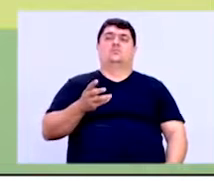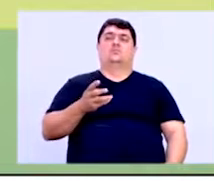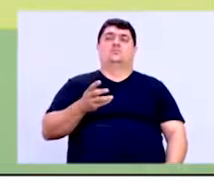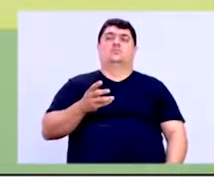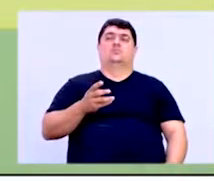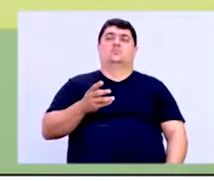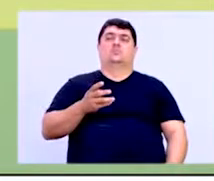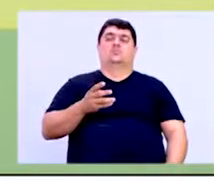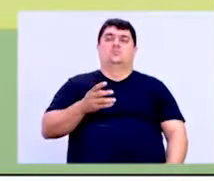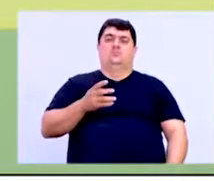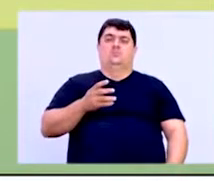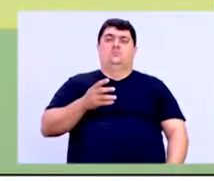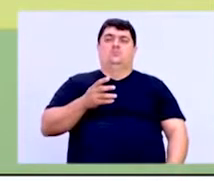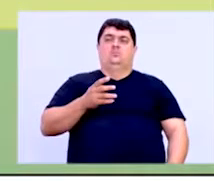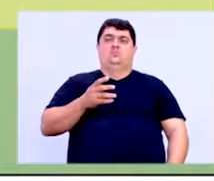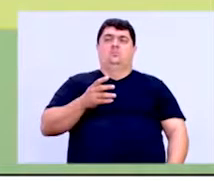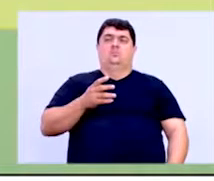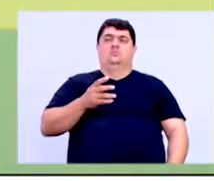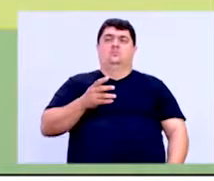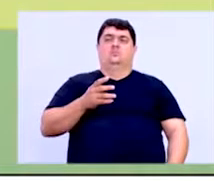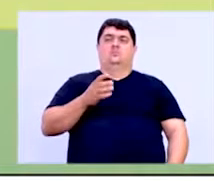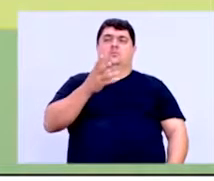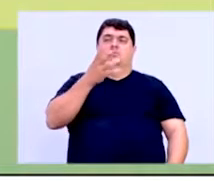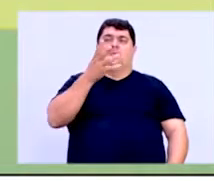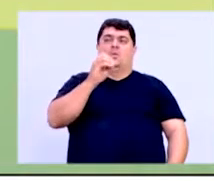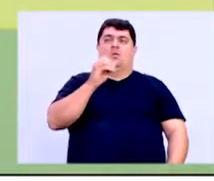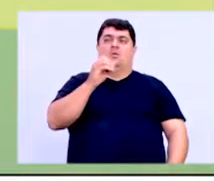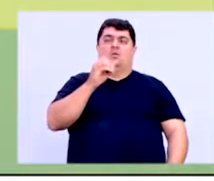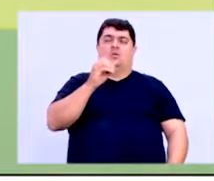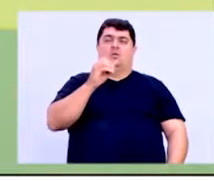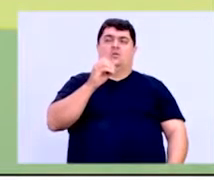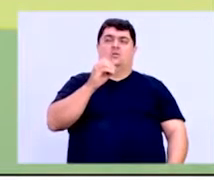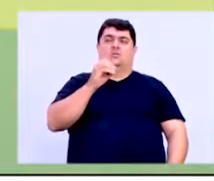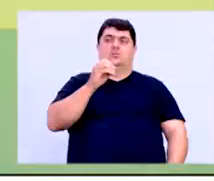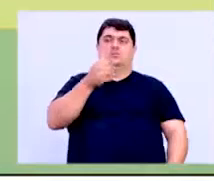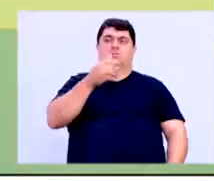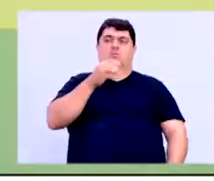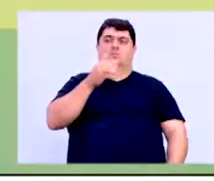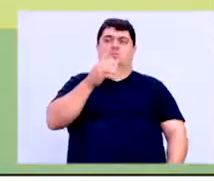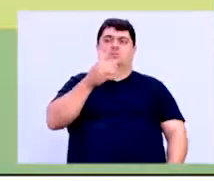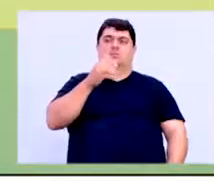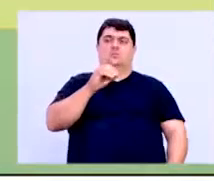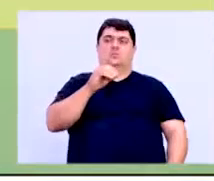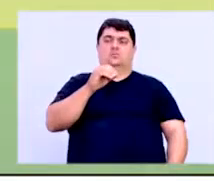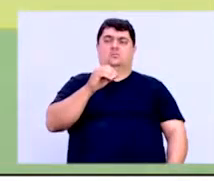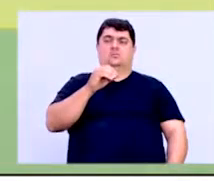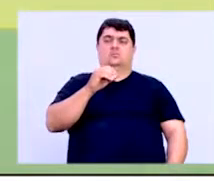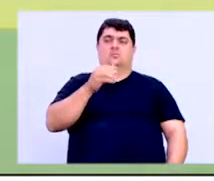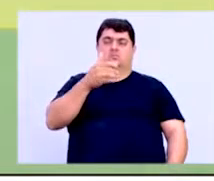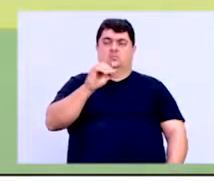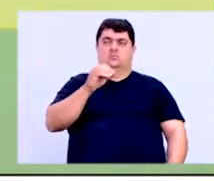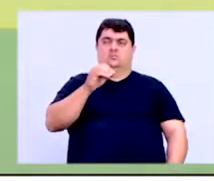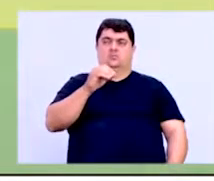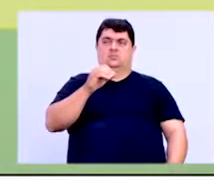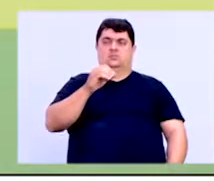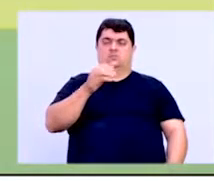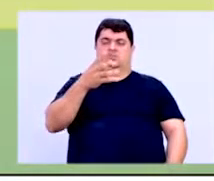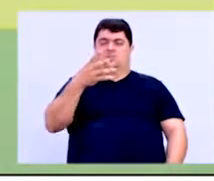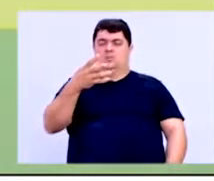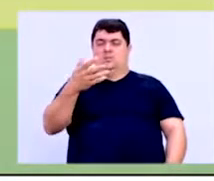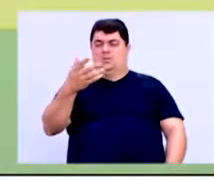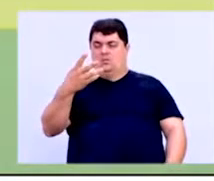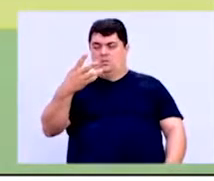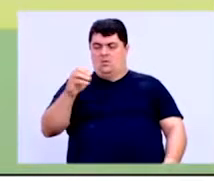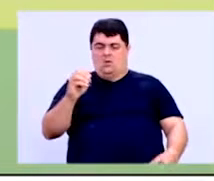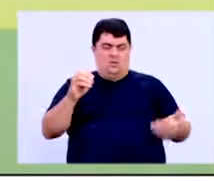Custos e despesas variáveis. 40 por unidade e 100. Então, e 10. 40 mais 10